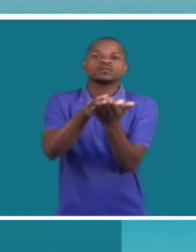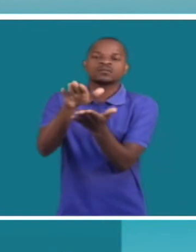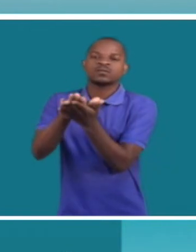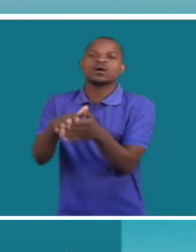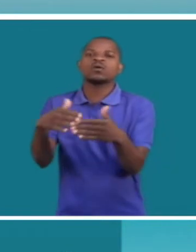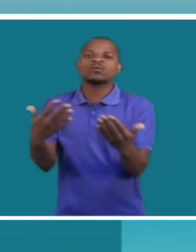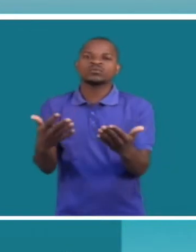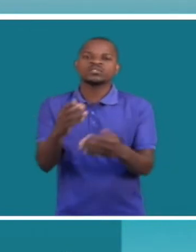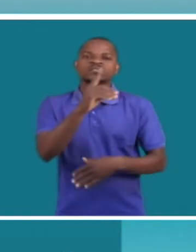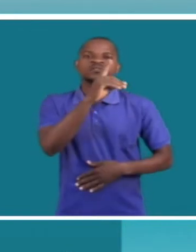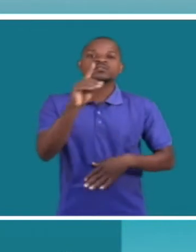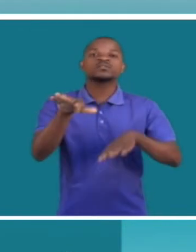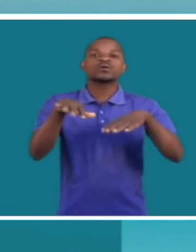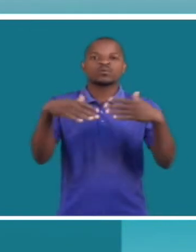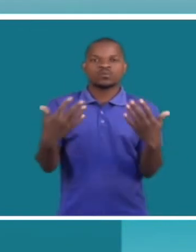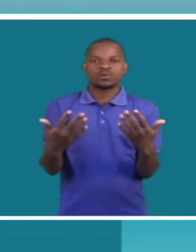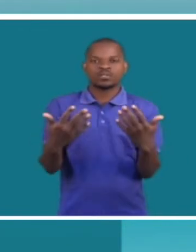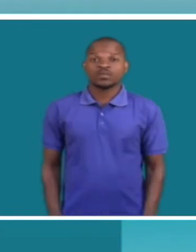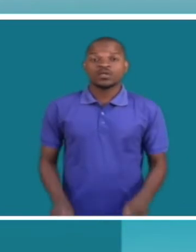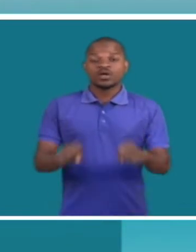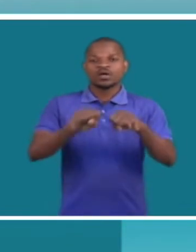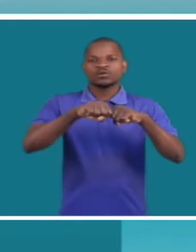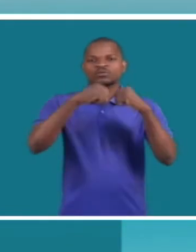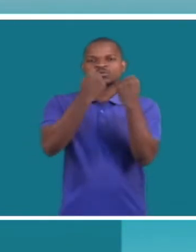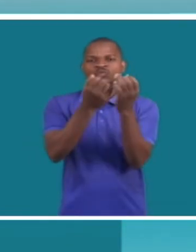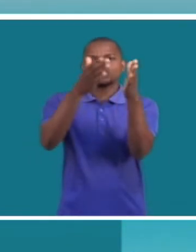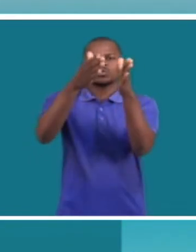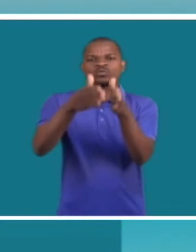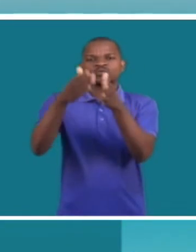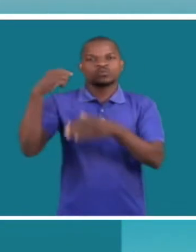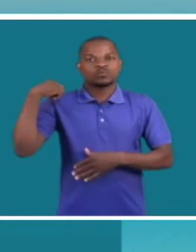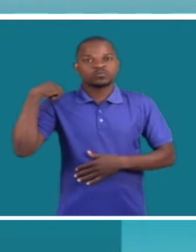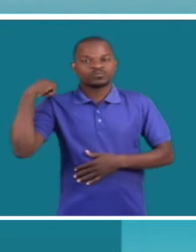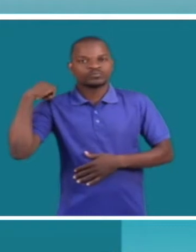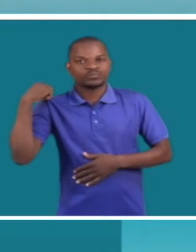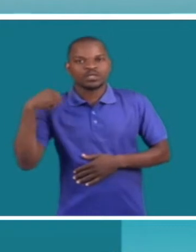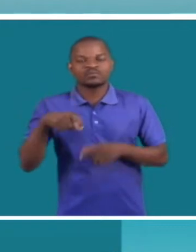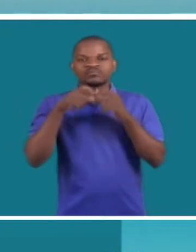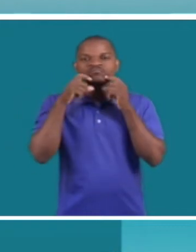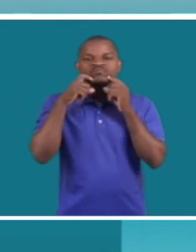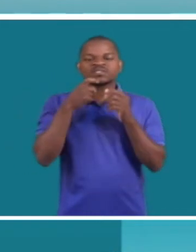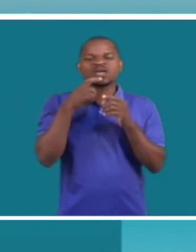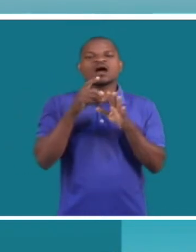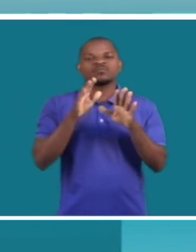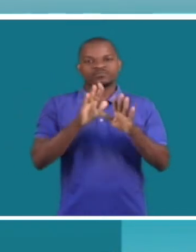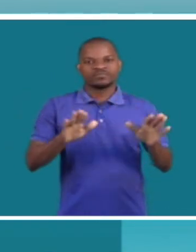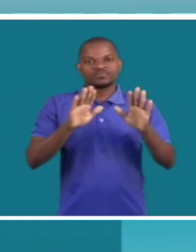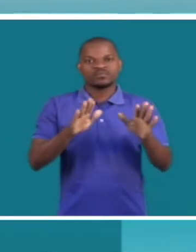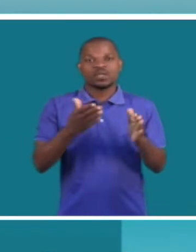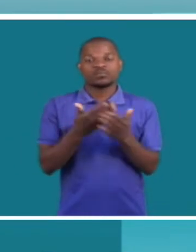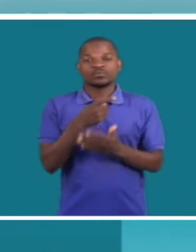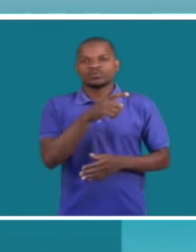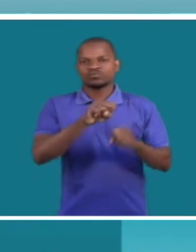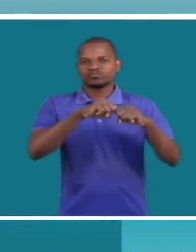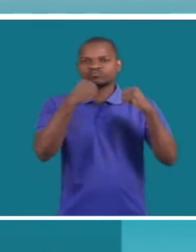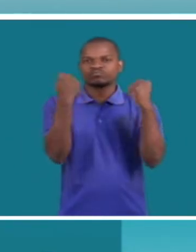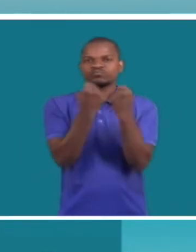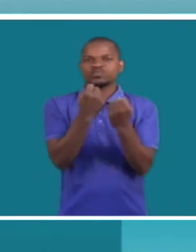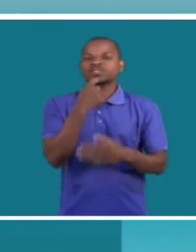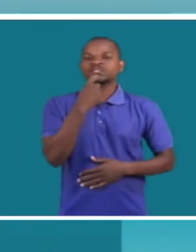estão, qual é o tipo de deficiência que elas apresentam. A Associação dos Voluntários de Moçambique tranquiliza. Segundo esta